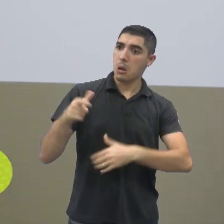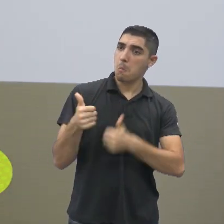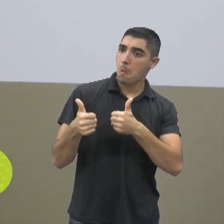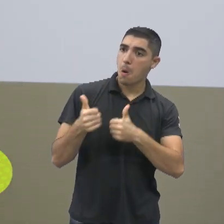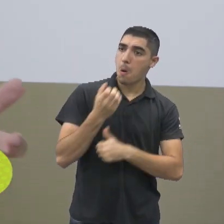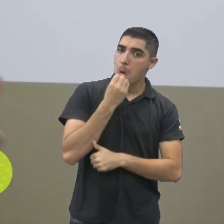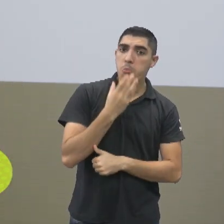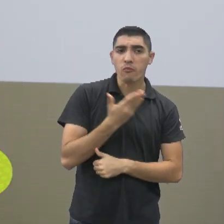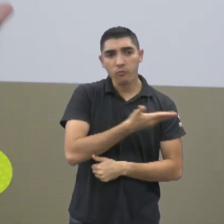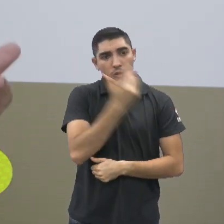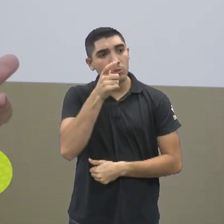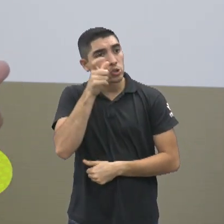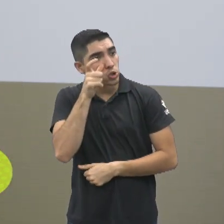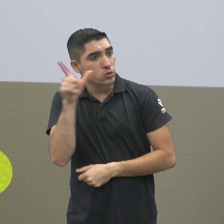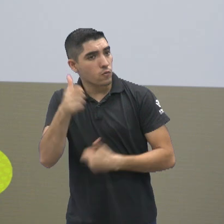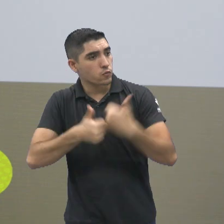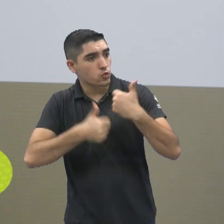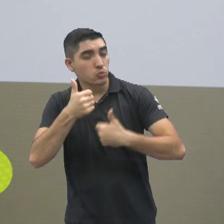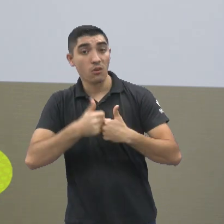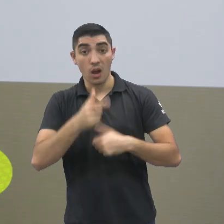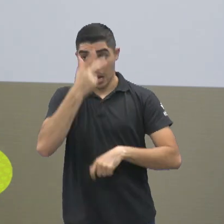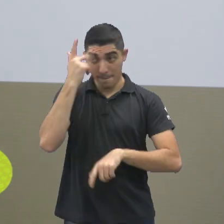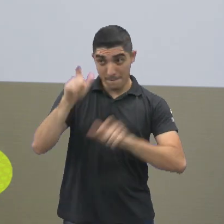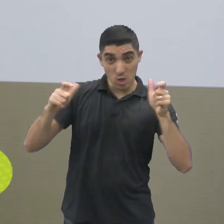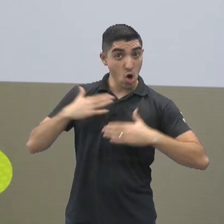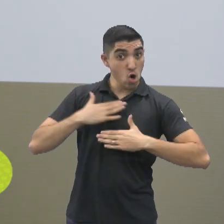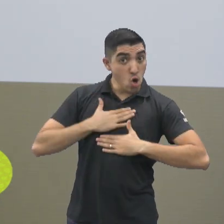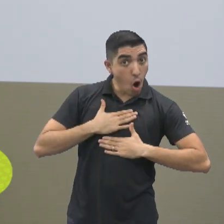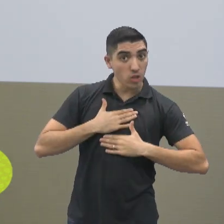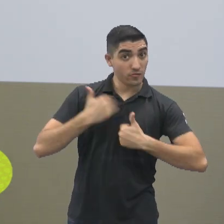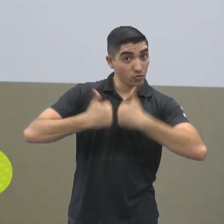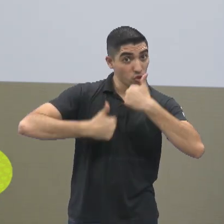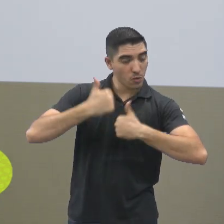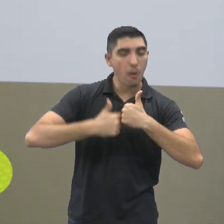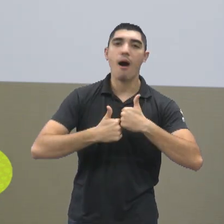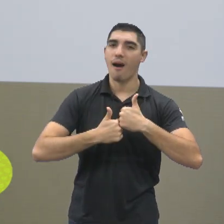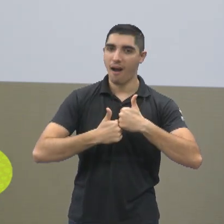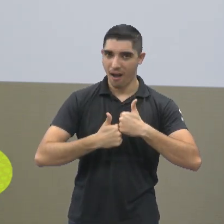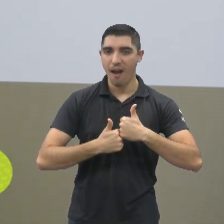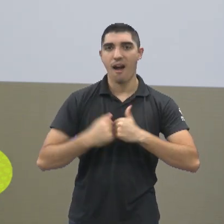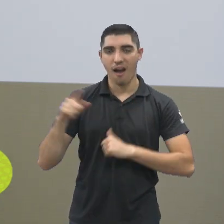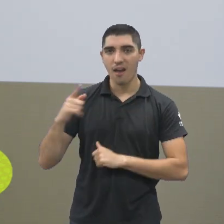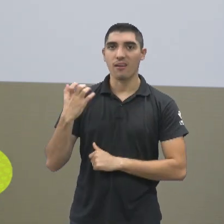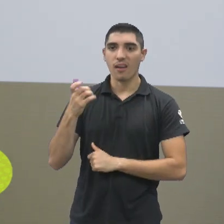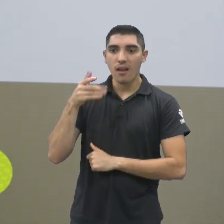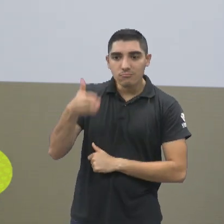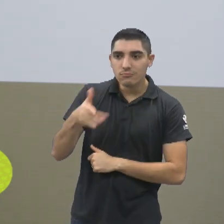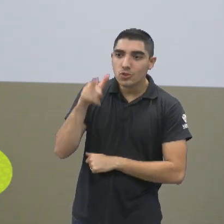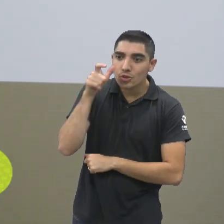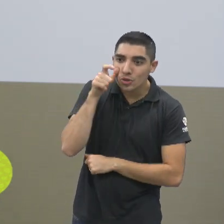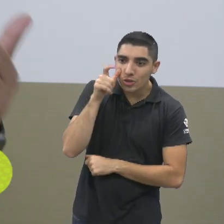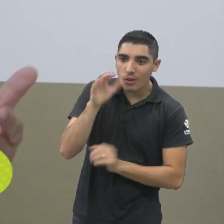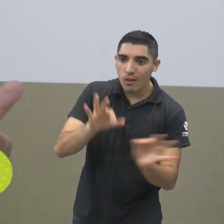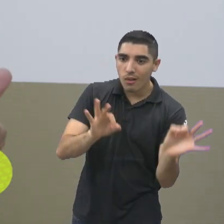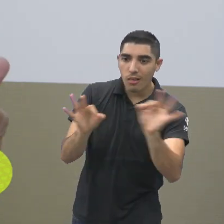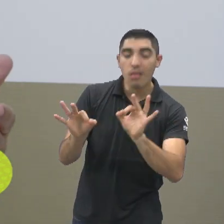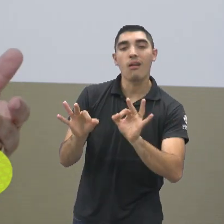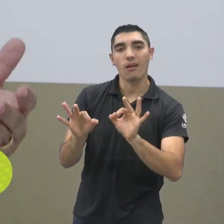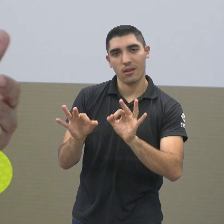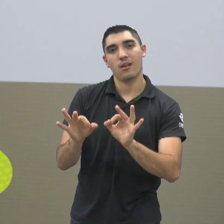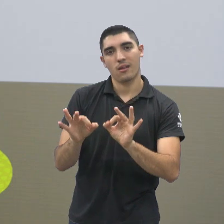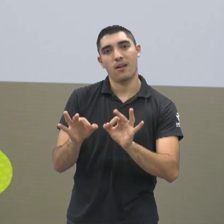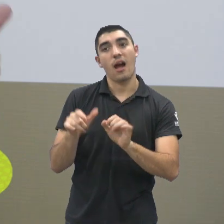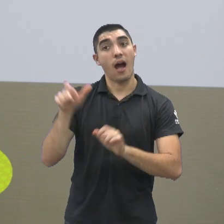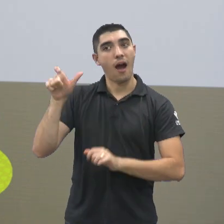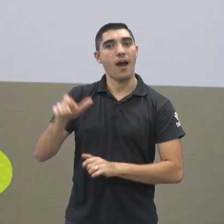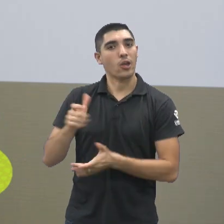lá assistir, vamos lá, para quem gosta de futebol, tem esse interesse, tem essa curiosidade de ver o que está acontecendo. Aí sim o cara acaba